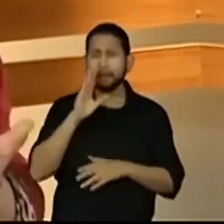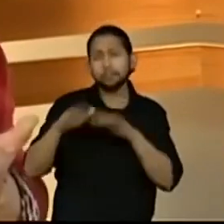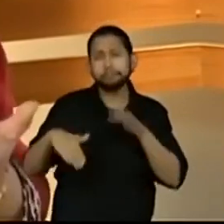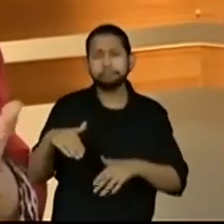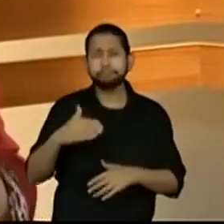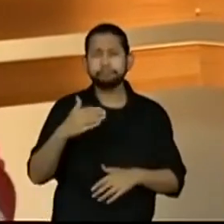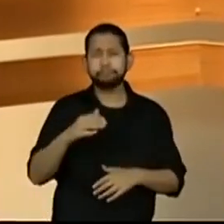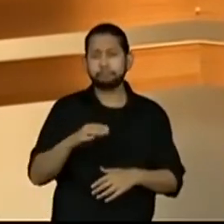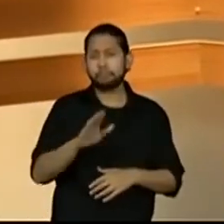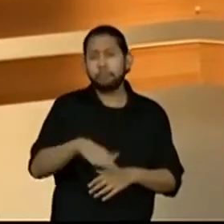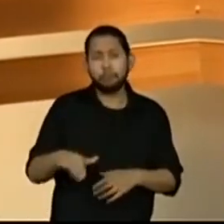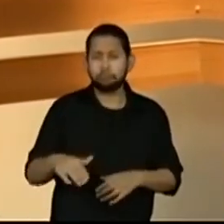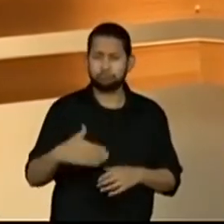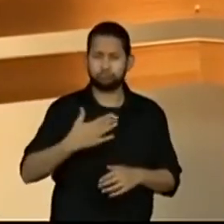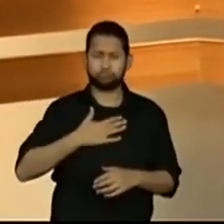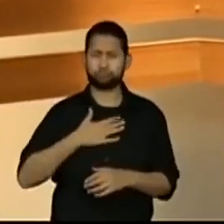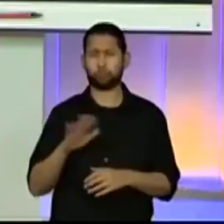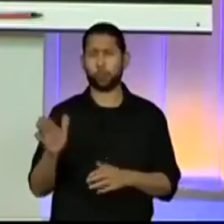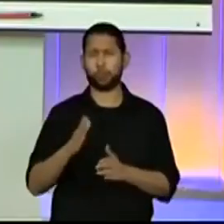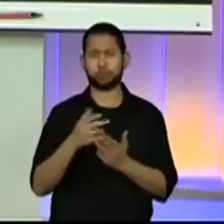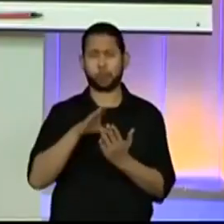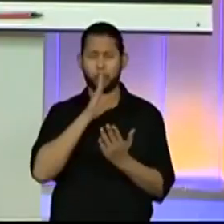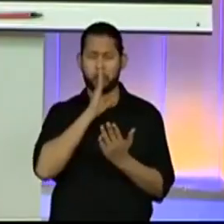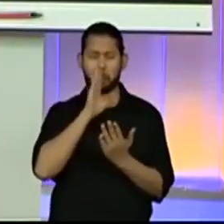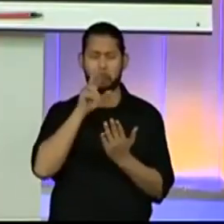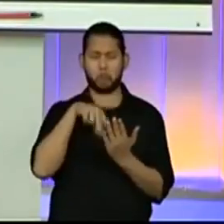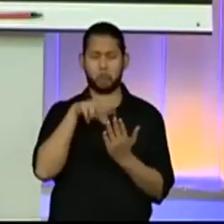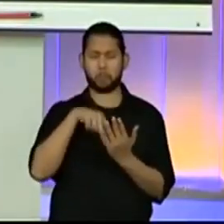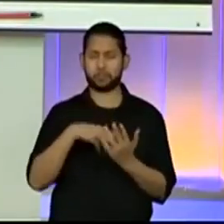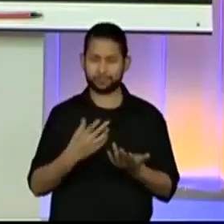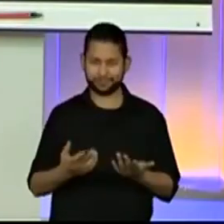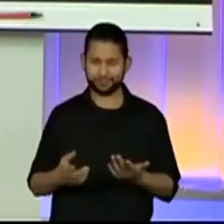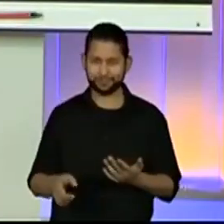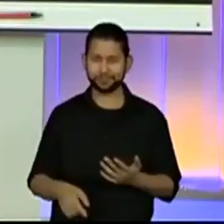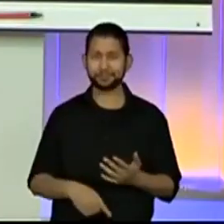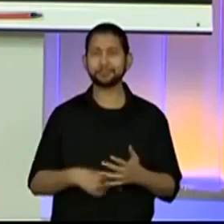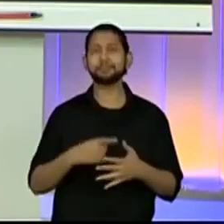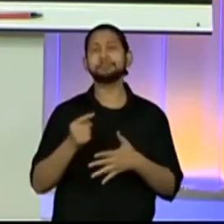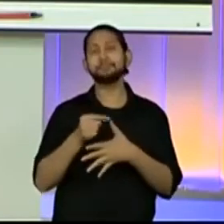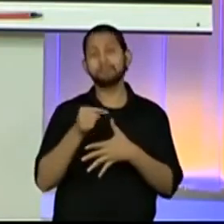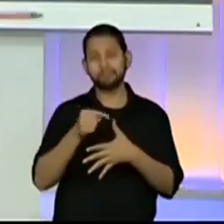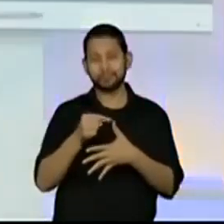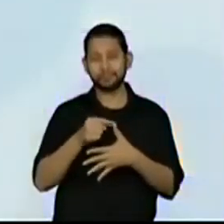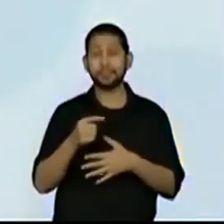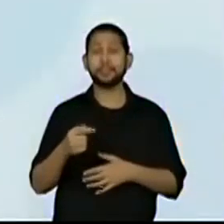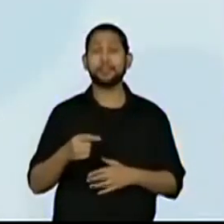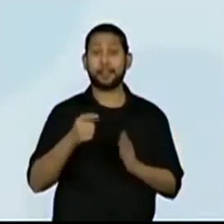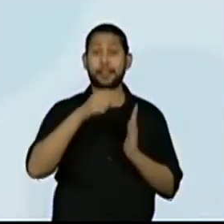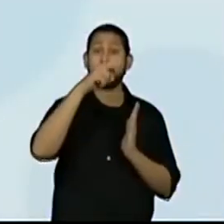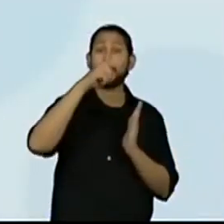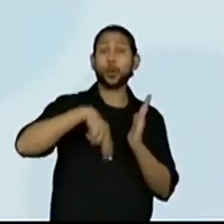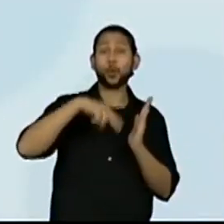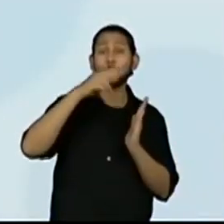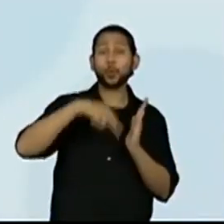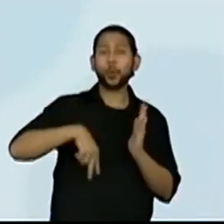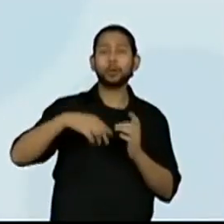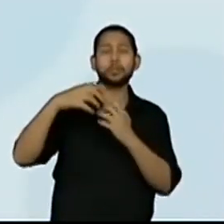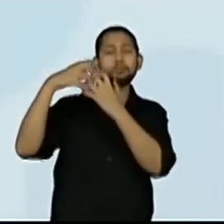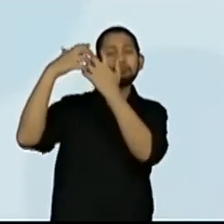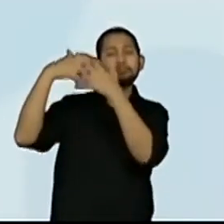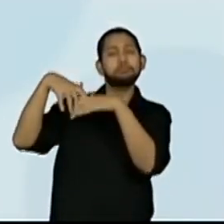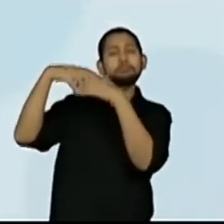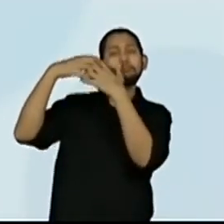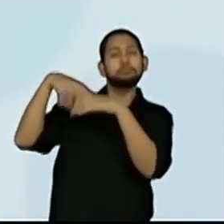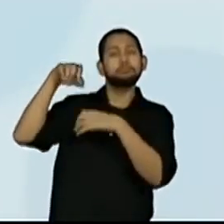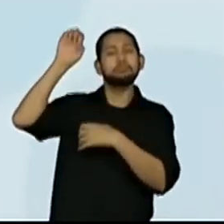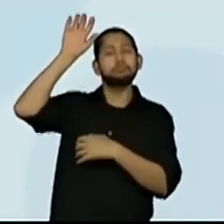preferem, outras não, adultos também. Leitura reflexiva, ela está atenta a tudo o